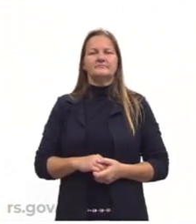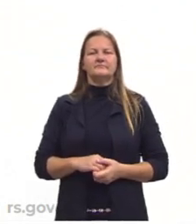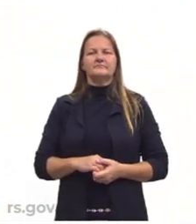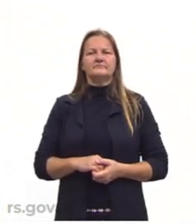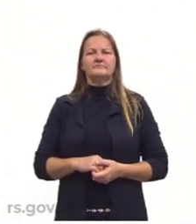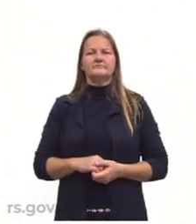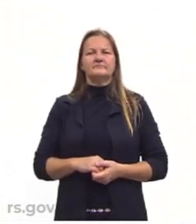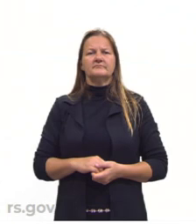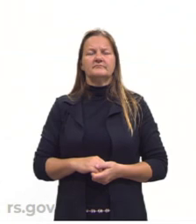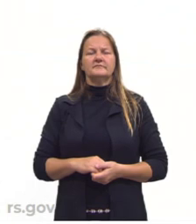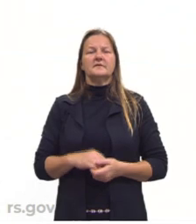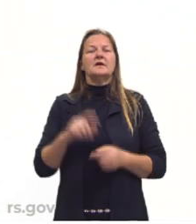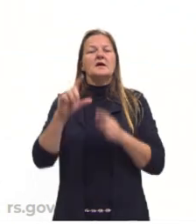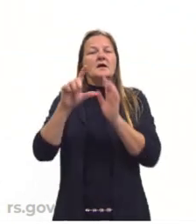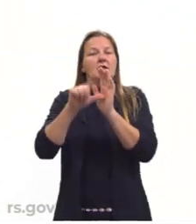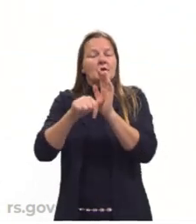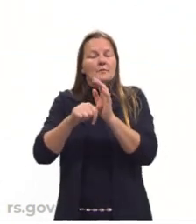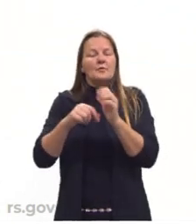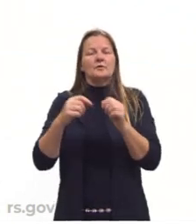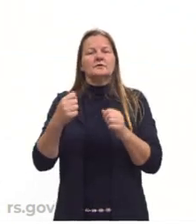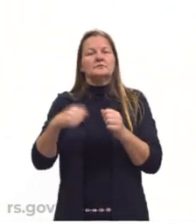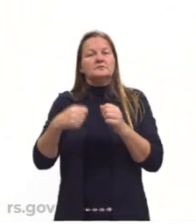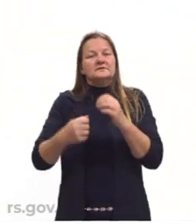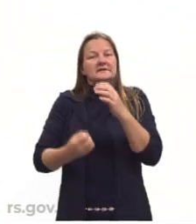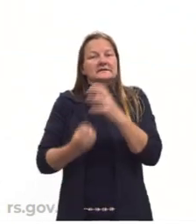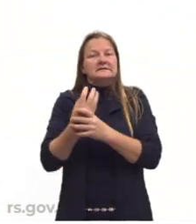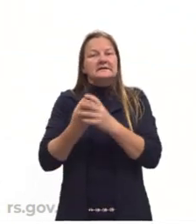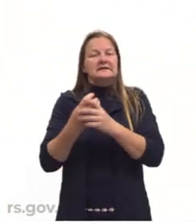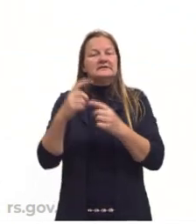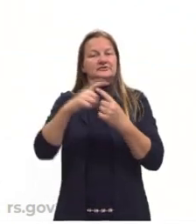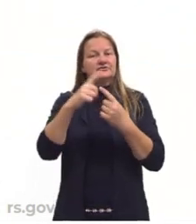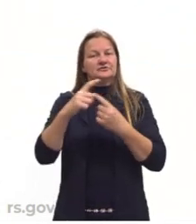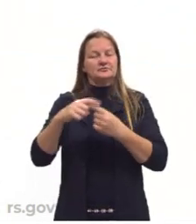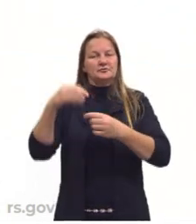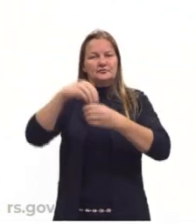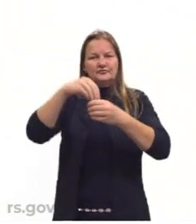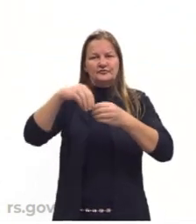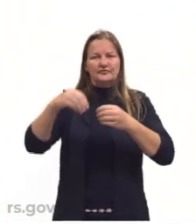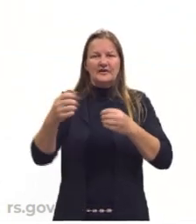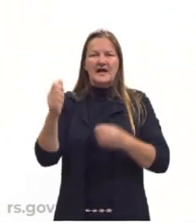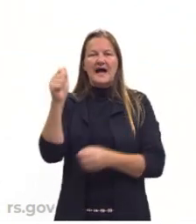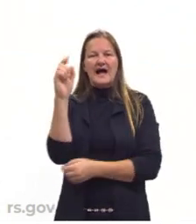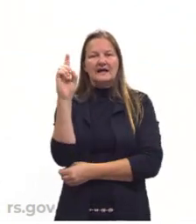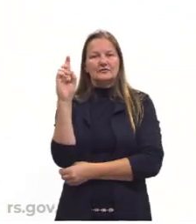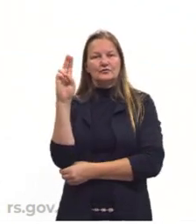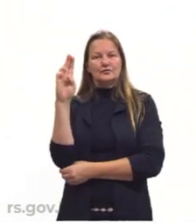de adubação alguma outra rotatividade tá é